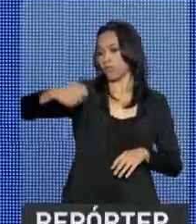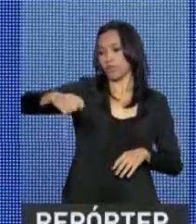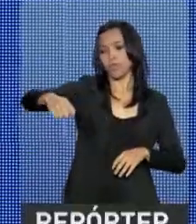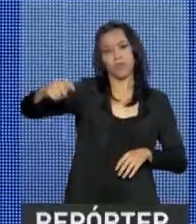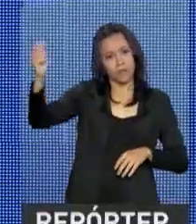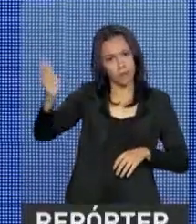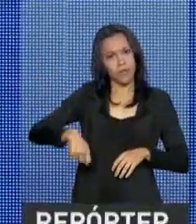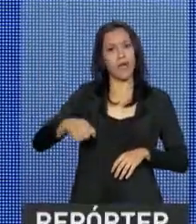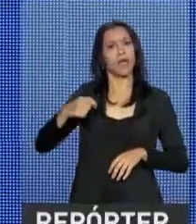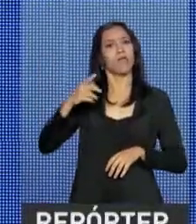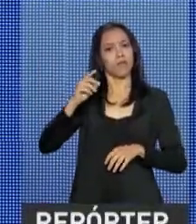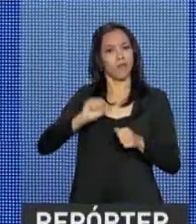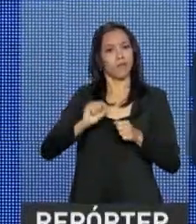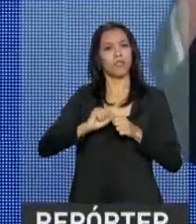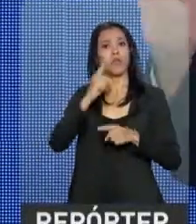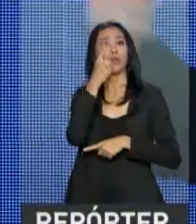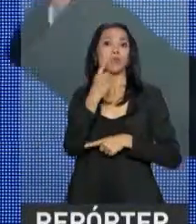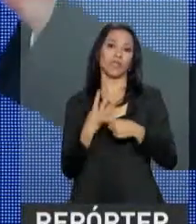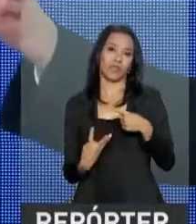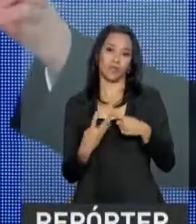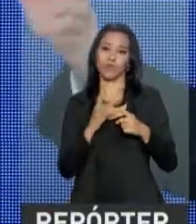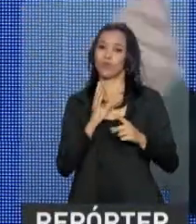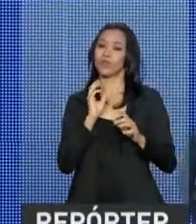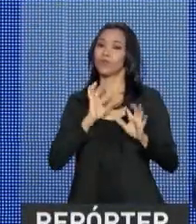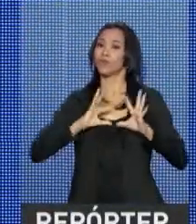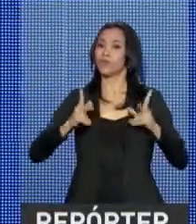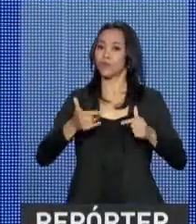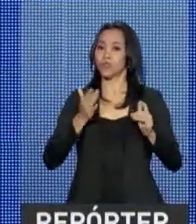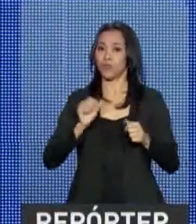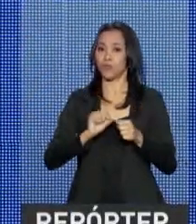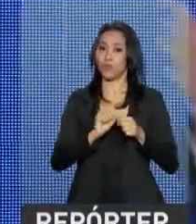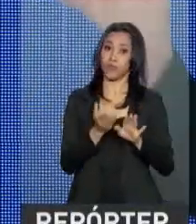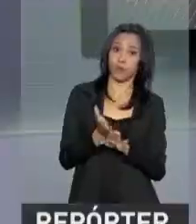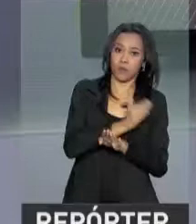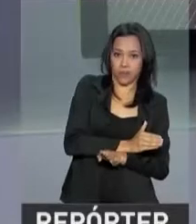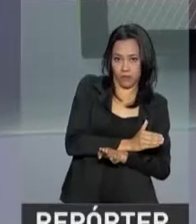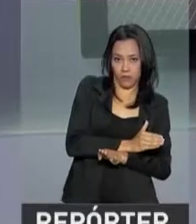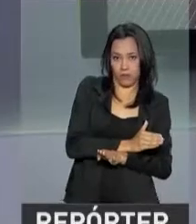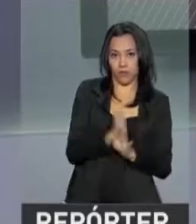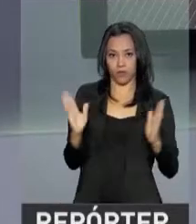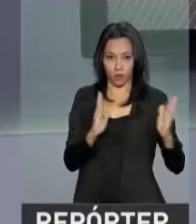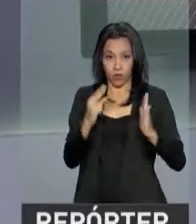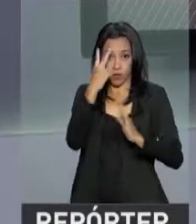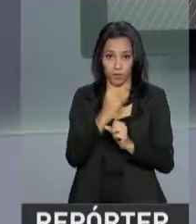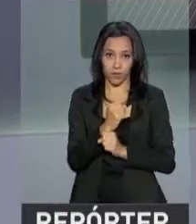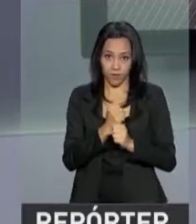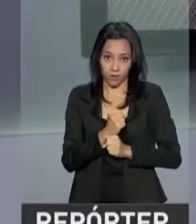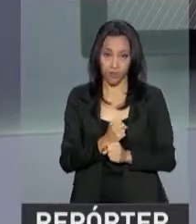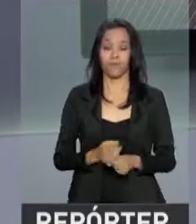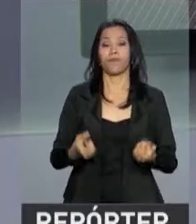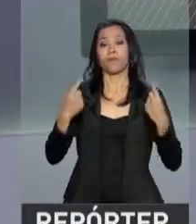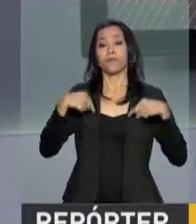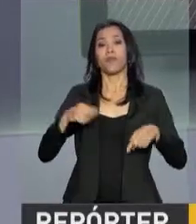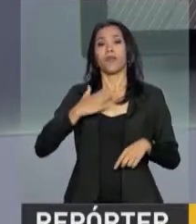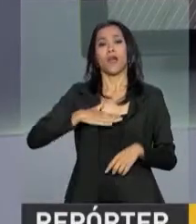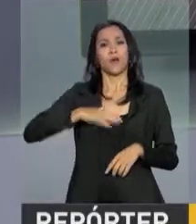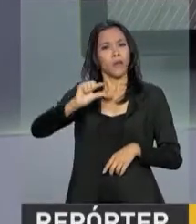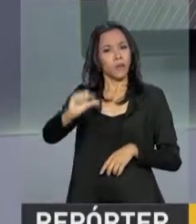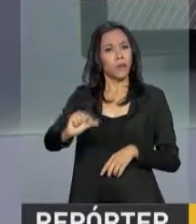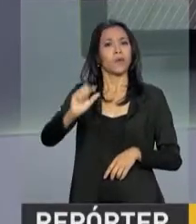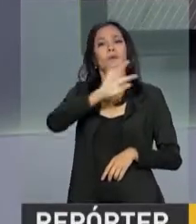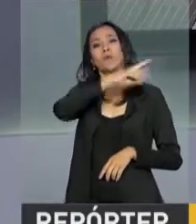vamos fazer pelo menos um terço de tudo aquilo que foi feito nesses dois anos e agora há pouco o presidente michel temer